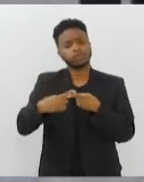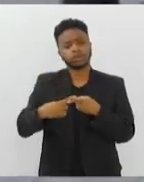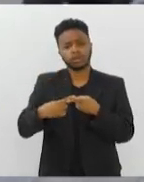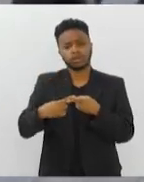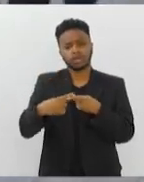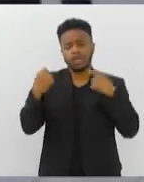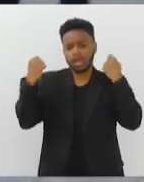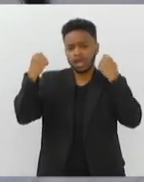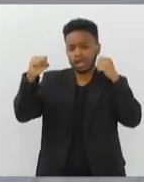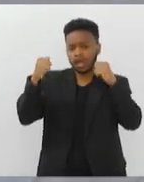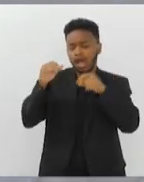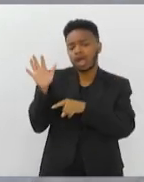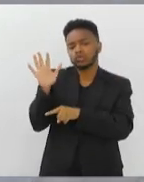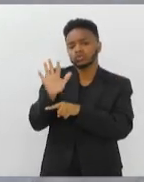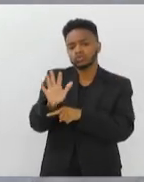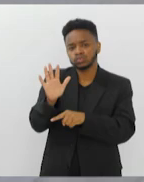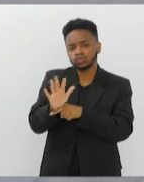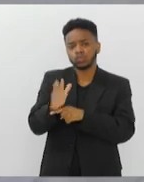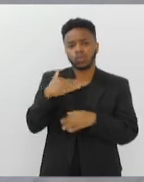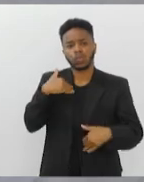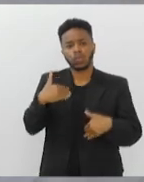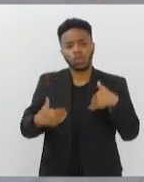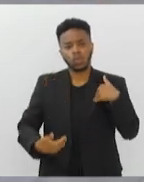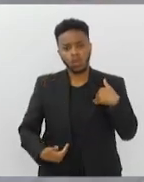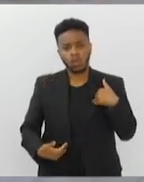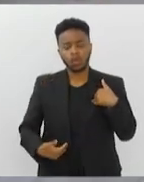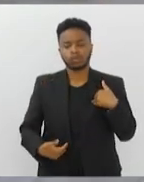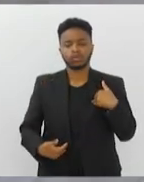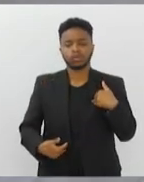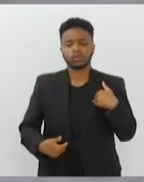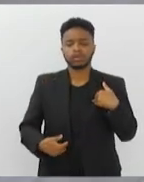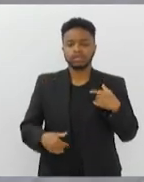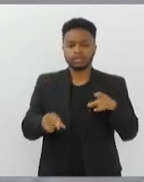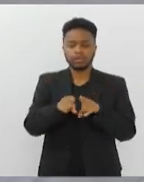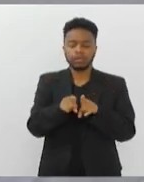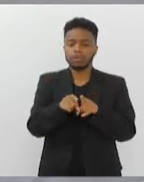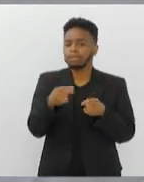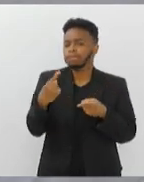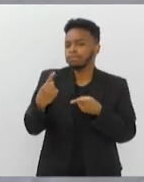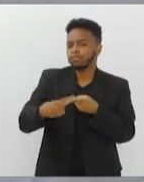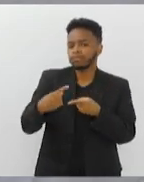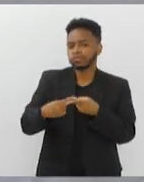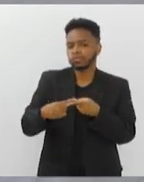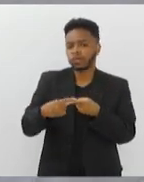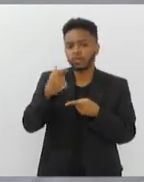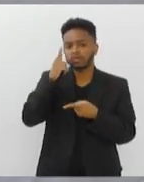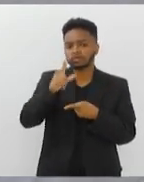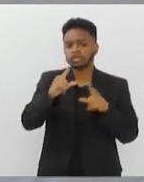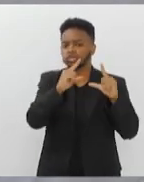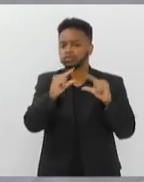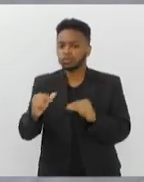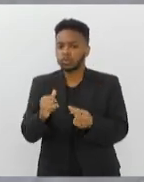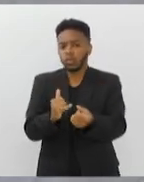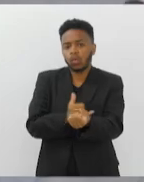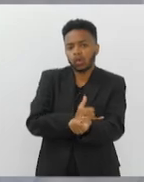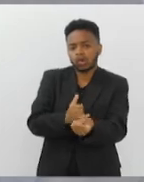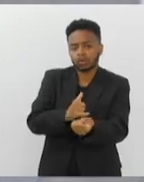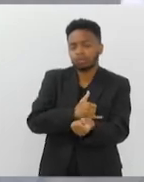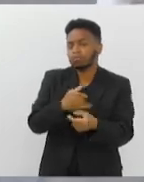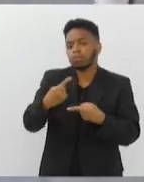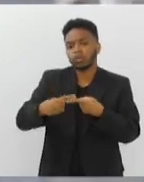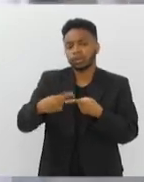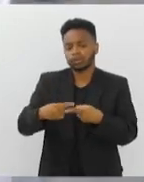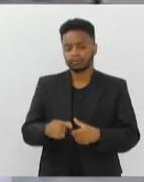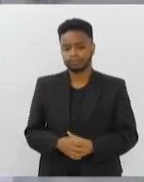atividade física ajuda o corpo humano e pode diminuir também o colesterol? Por quê?